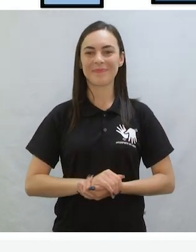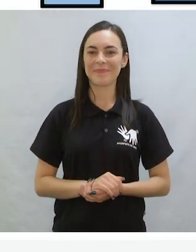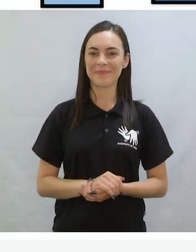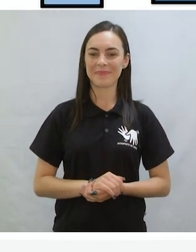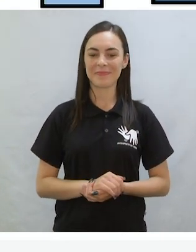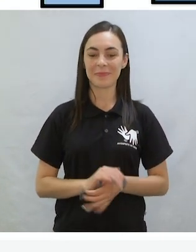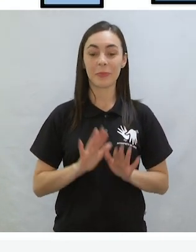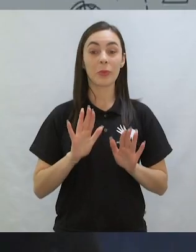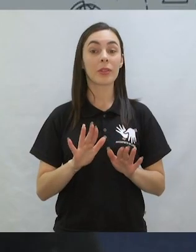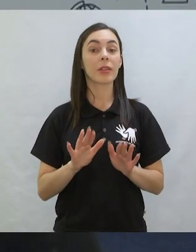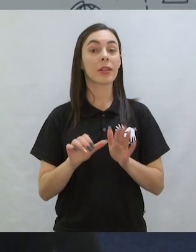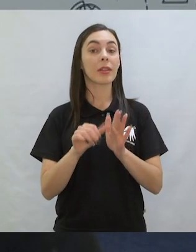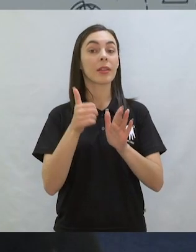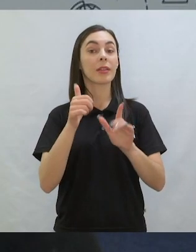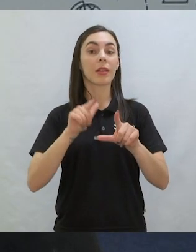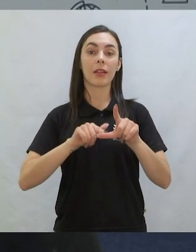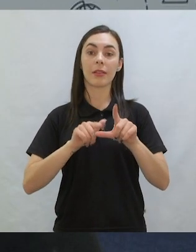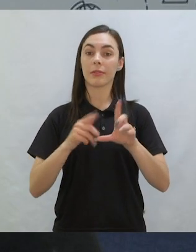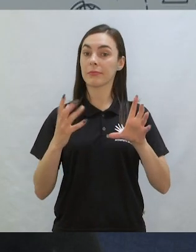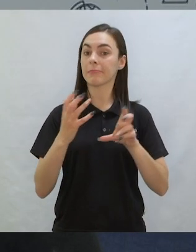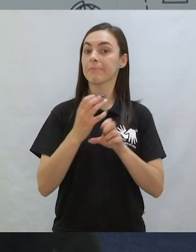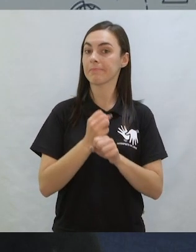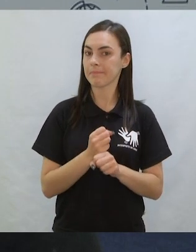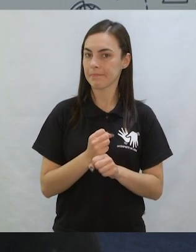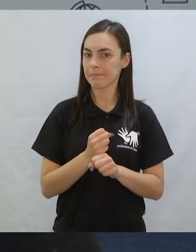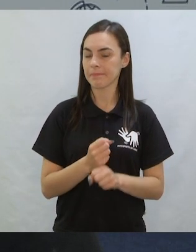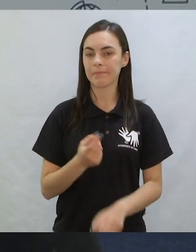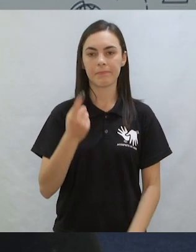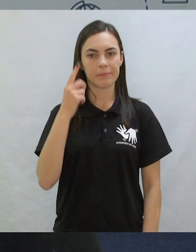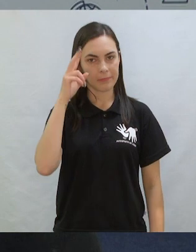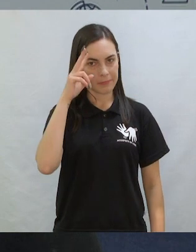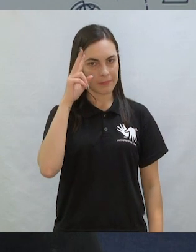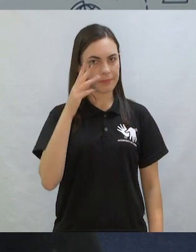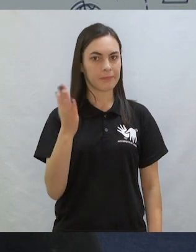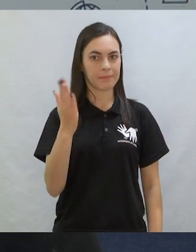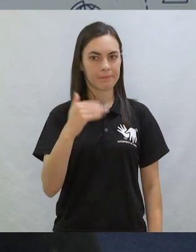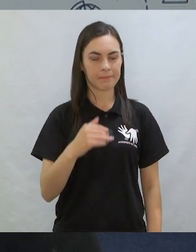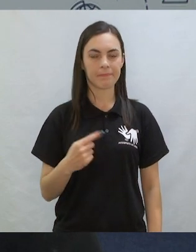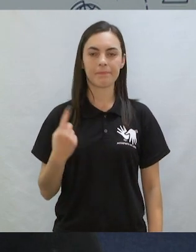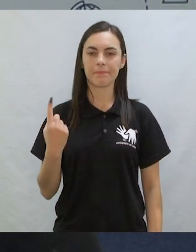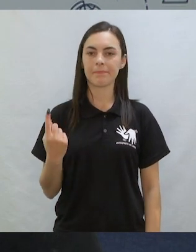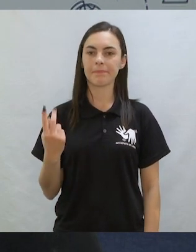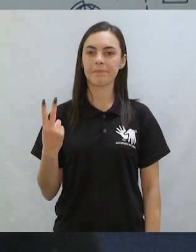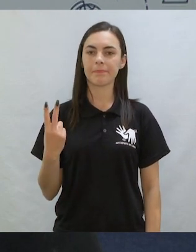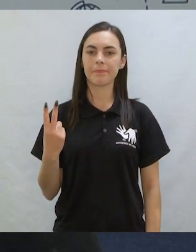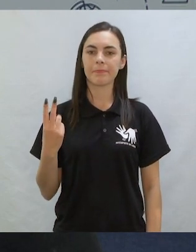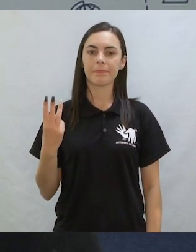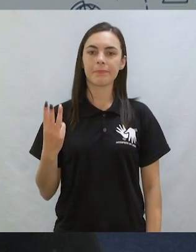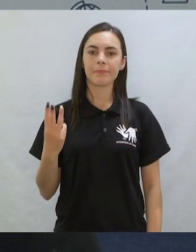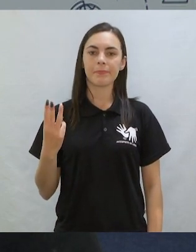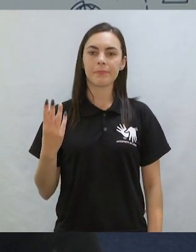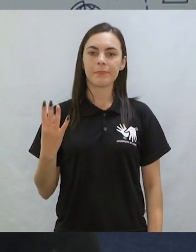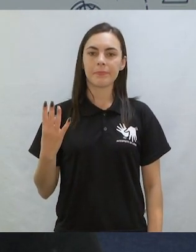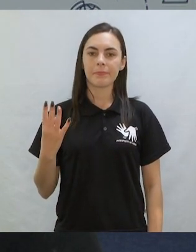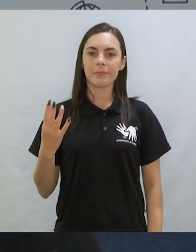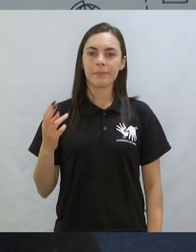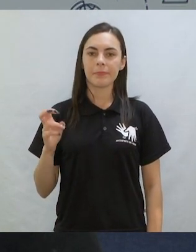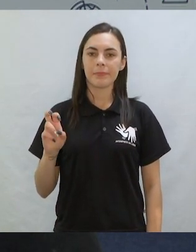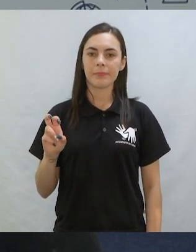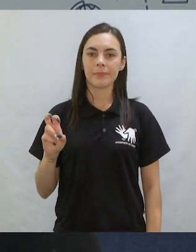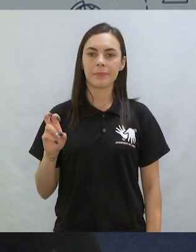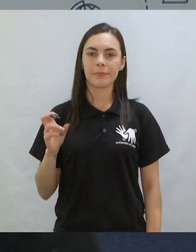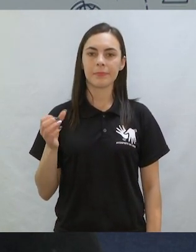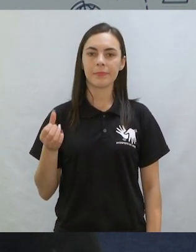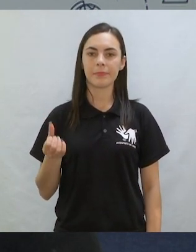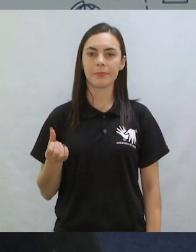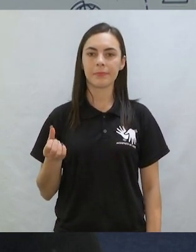Voltou! Muito bem! Que primeiro nós vamos contar o número de letras. Vamos lembrar. 1, 2,